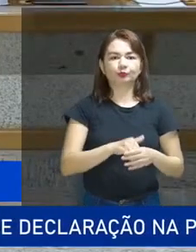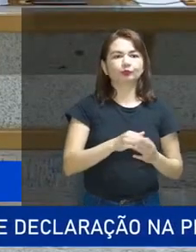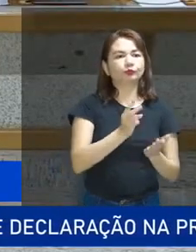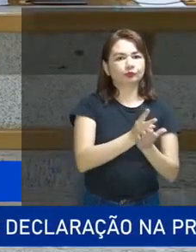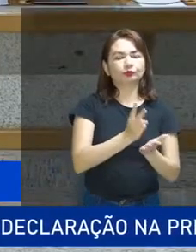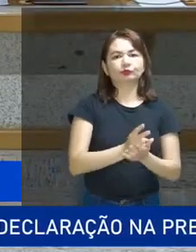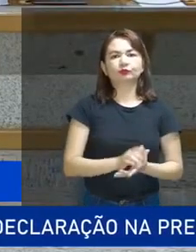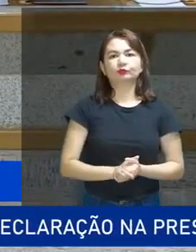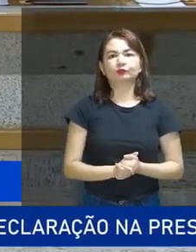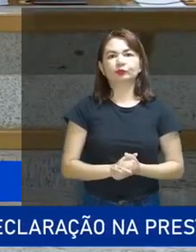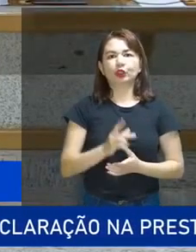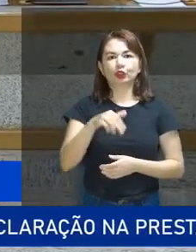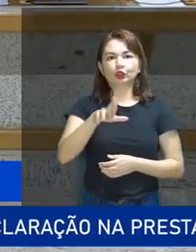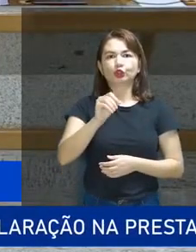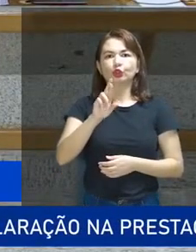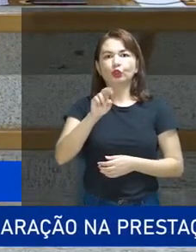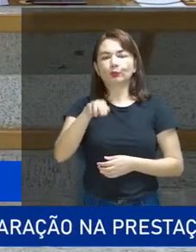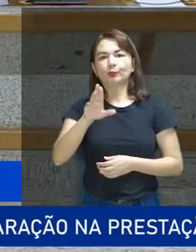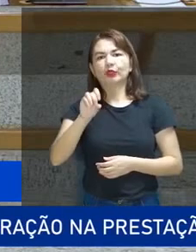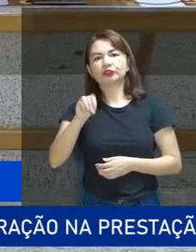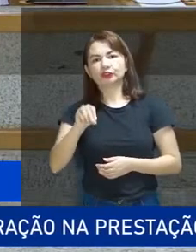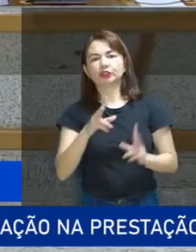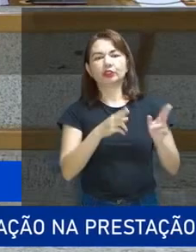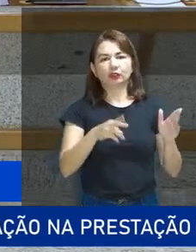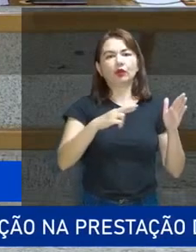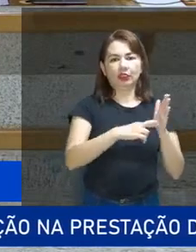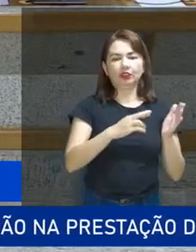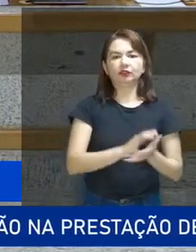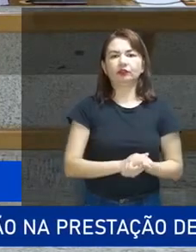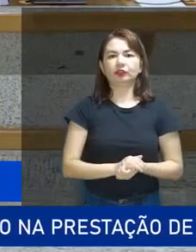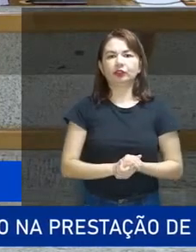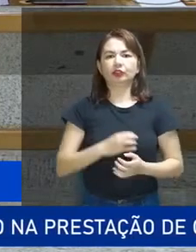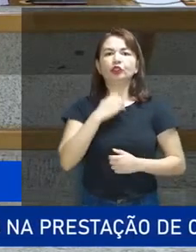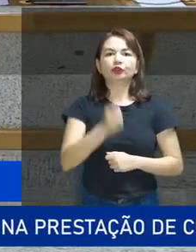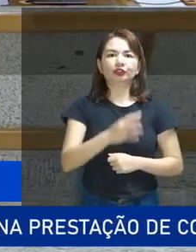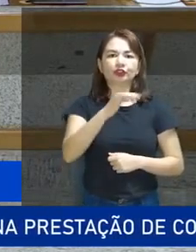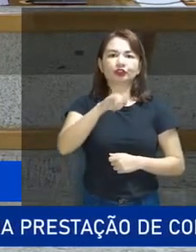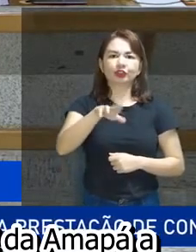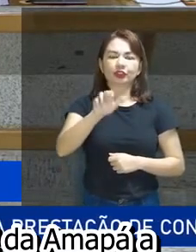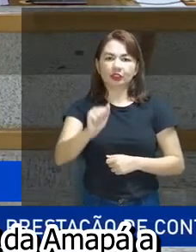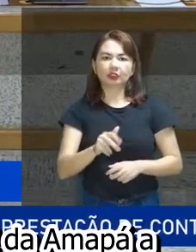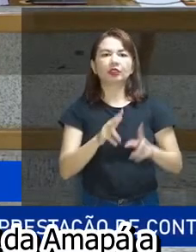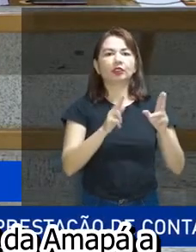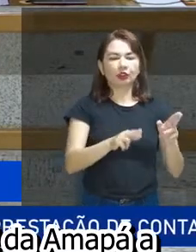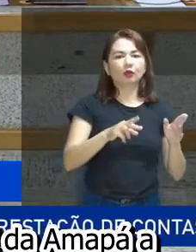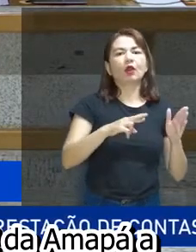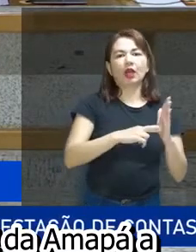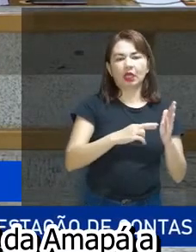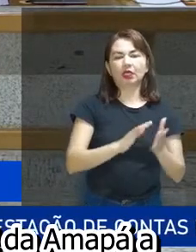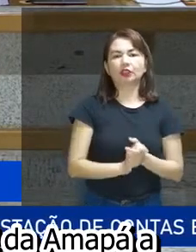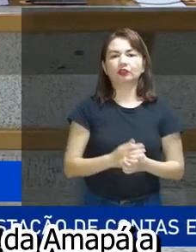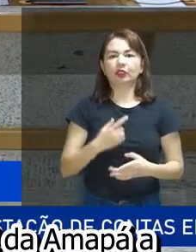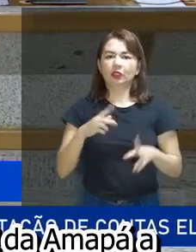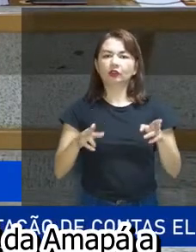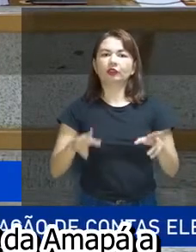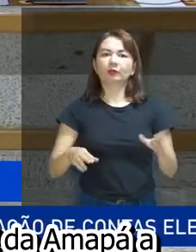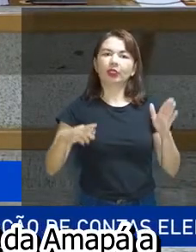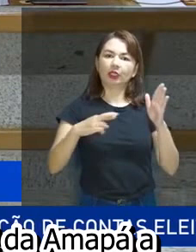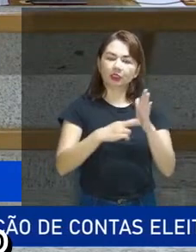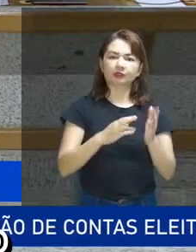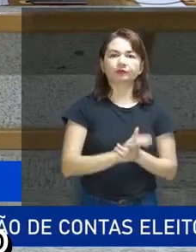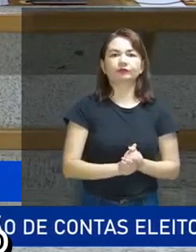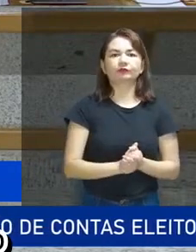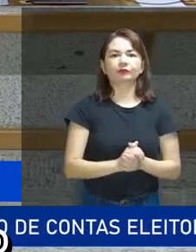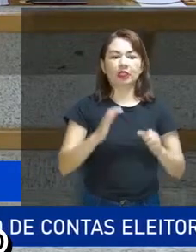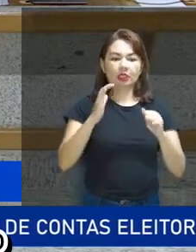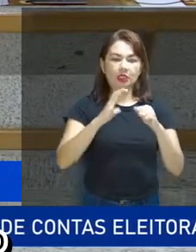Souza. Também voto com a relatora. Tina Souza. Com a relatora, excelência. Eu também com a relatora e anuncio o resultado. O TRE